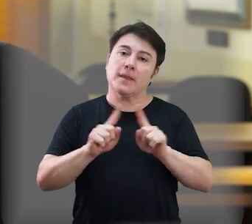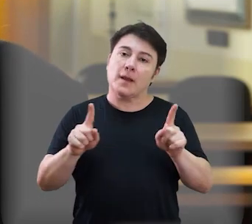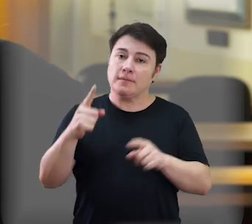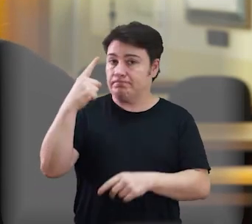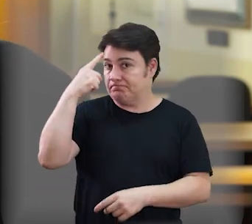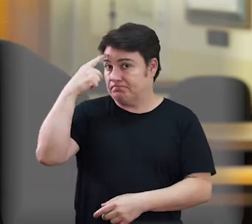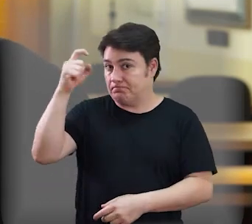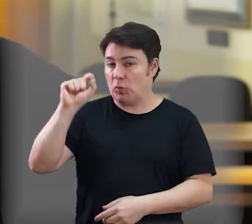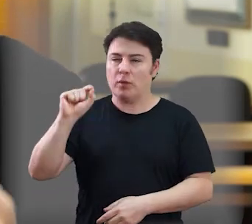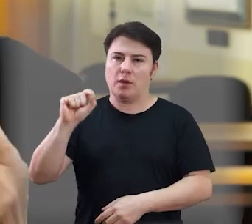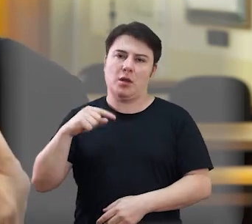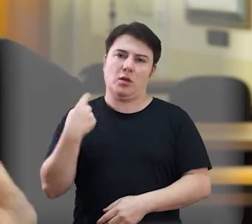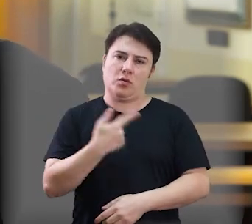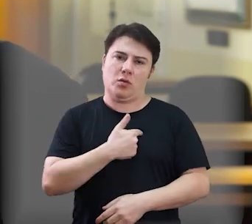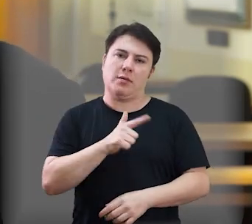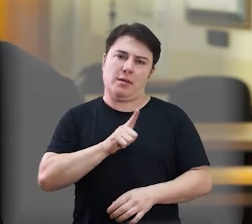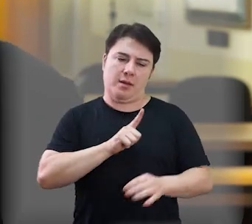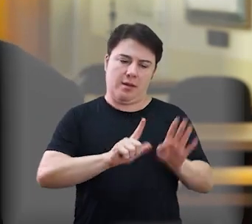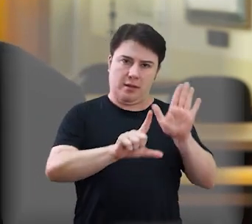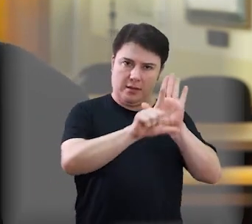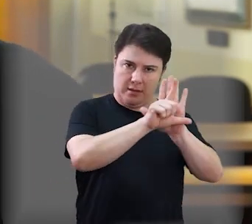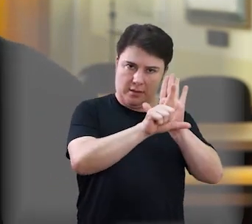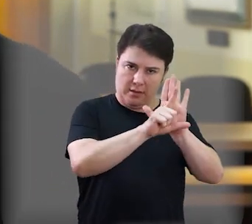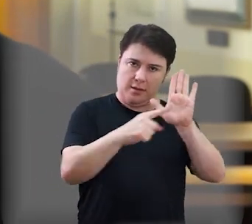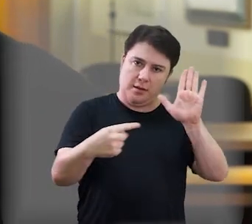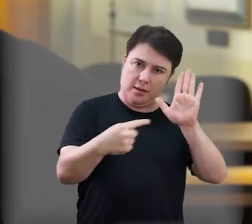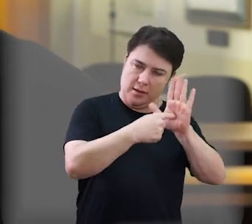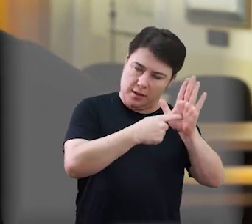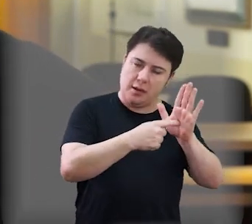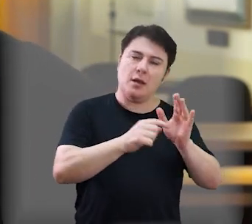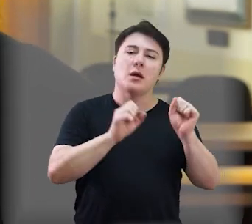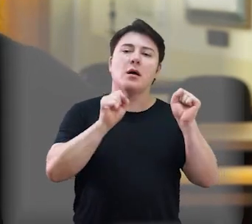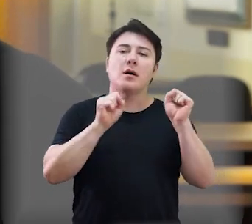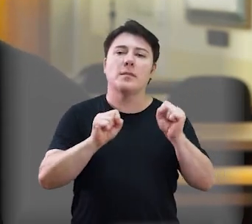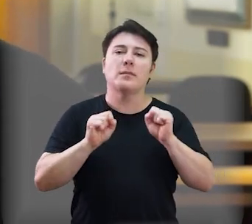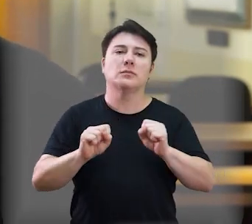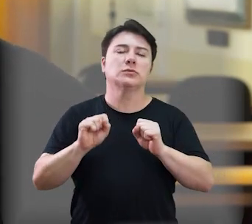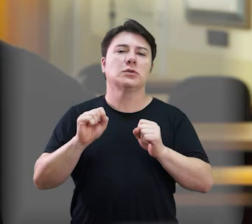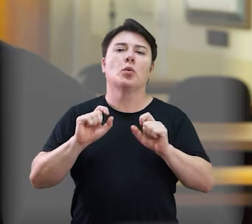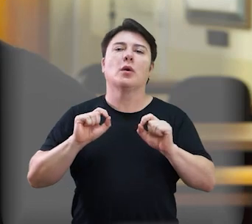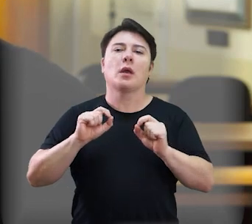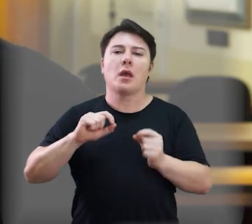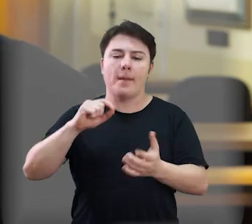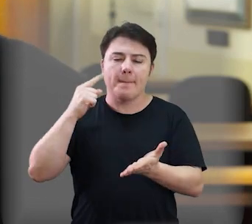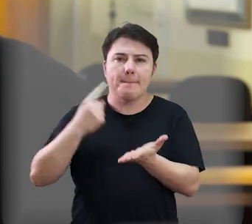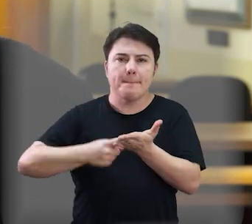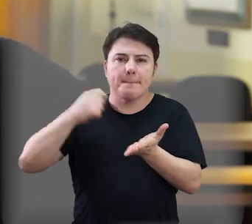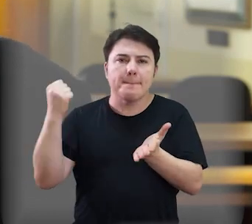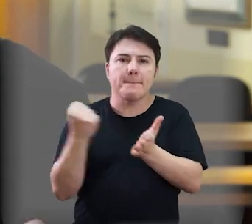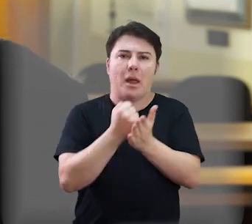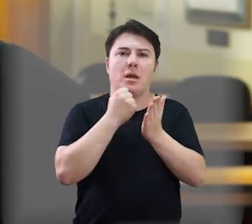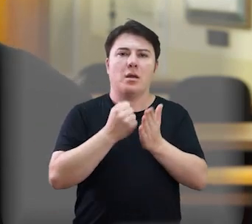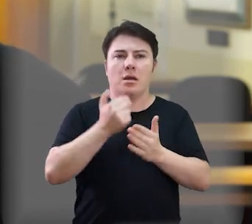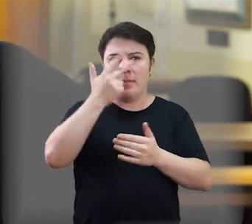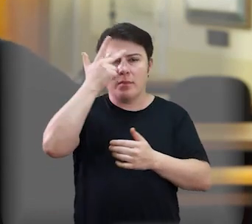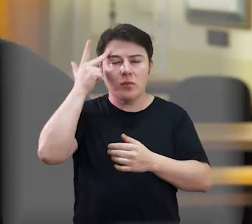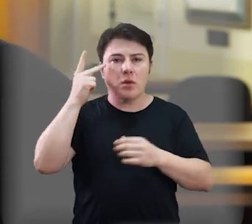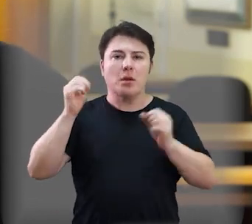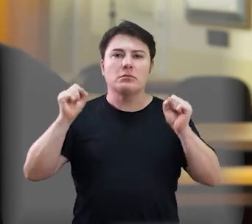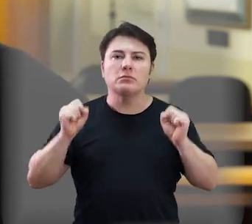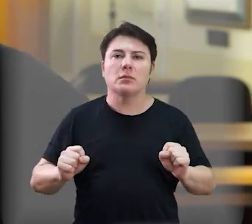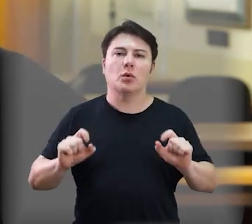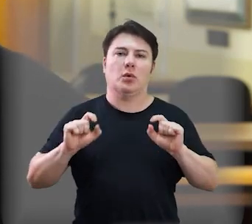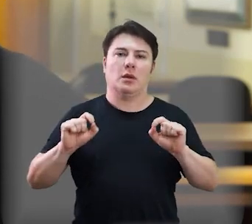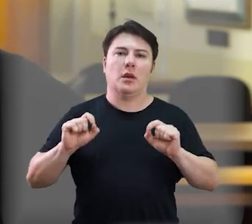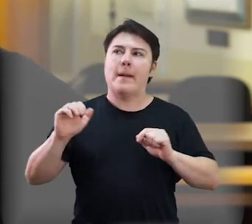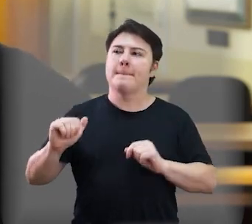Então, a ideia é que a gente tenha, por força de lei, algo que dê um marco inaugural para que as pessoas